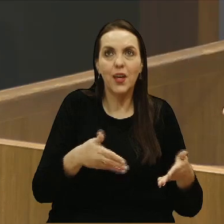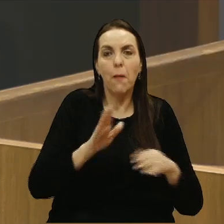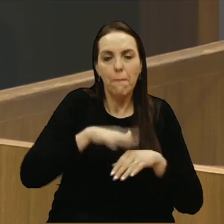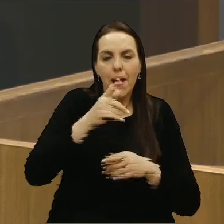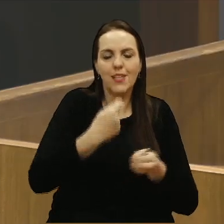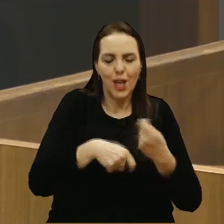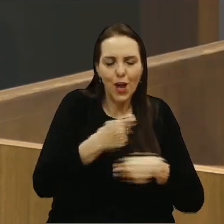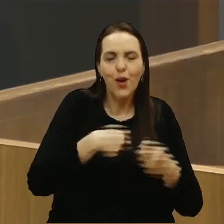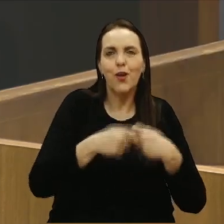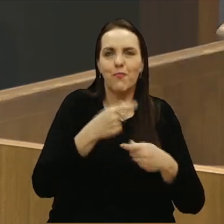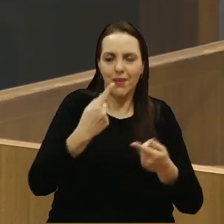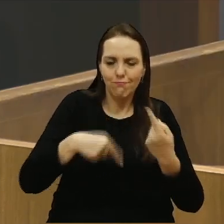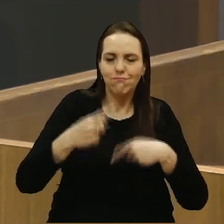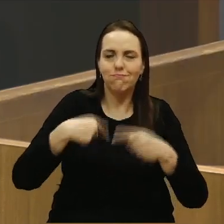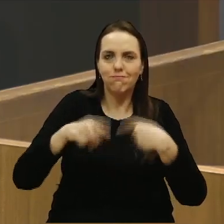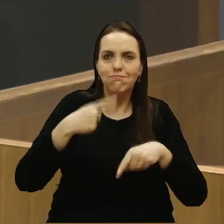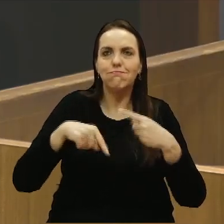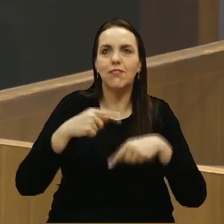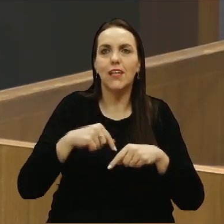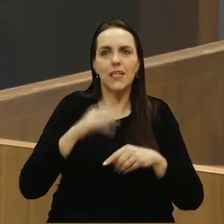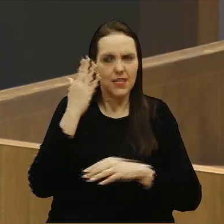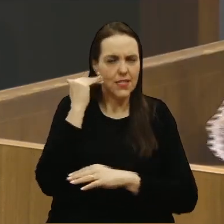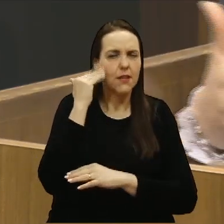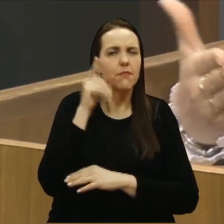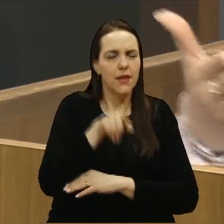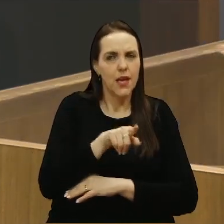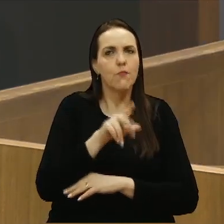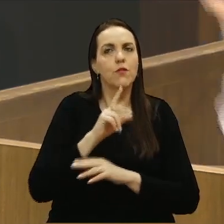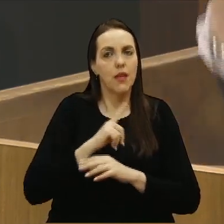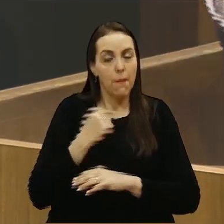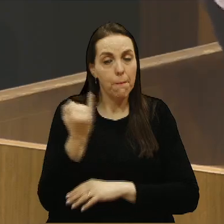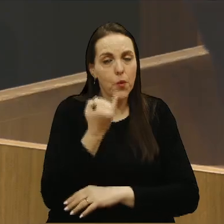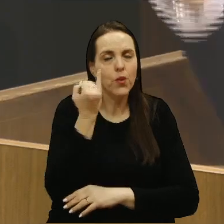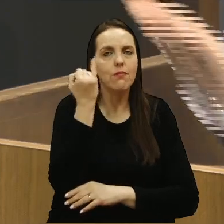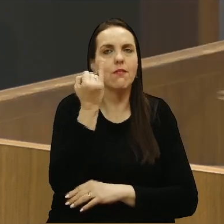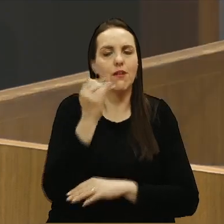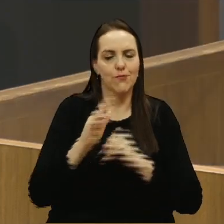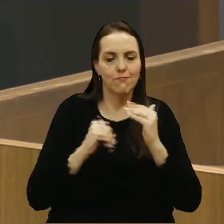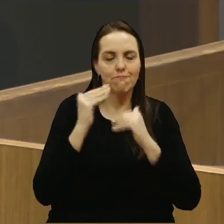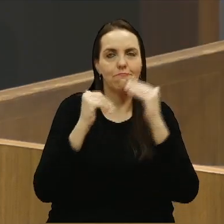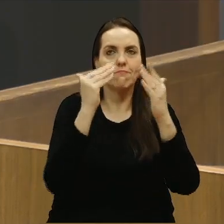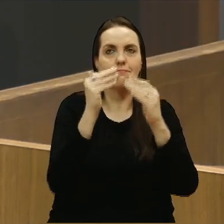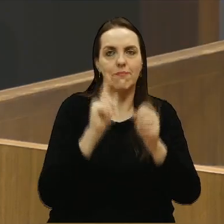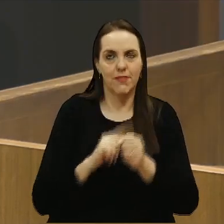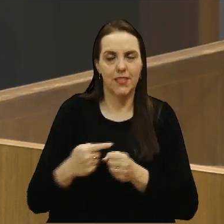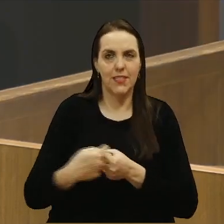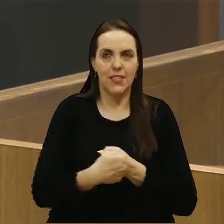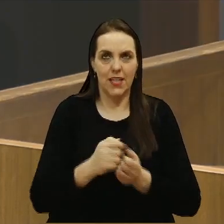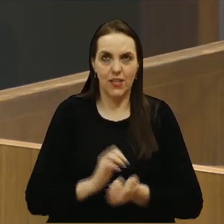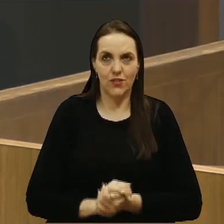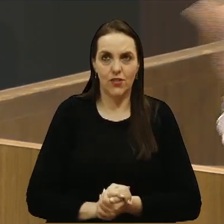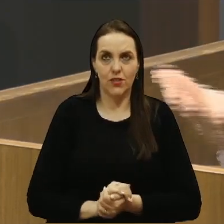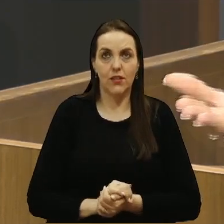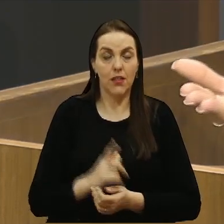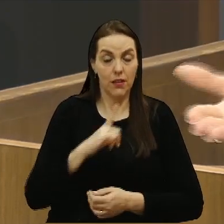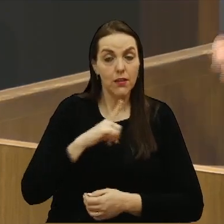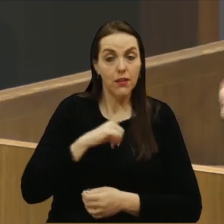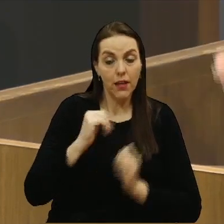economia gira, e isso a gente sabe que faz toda a diferença no desenvolvimento da cidade. A gente tem os